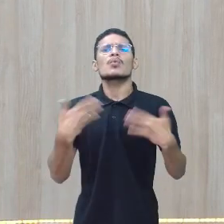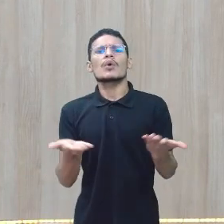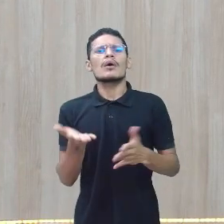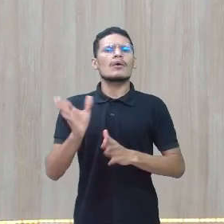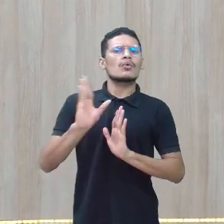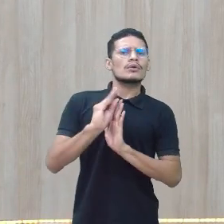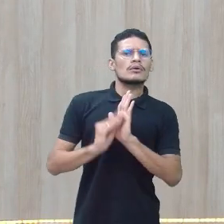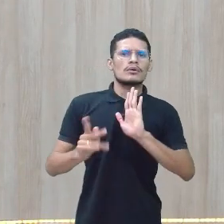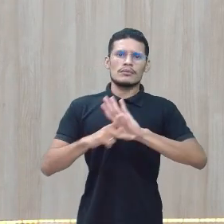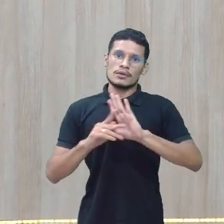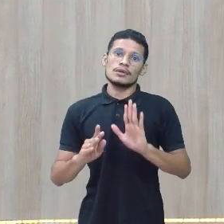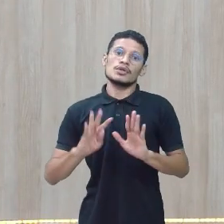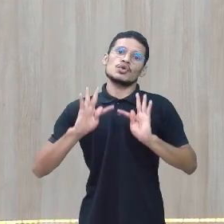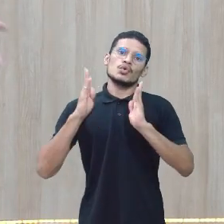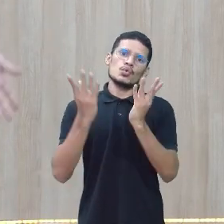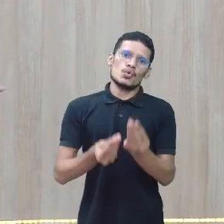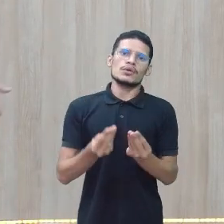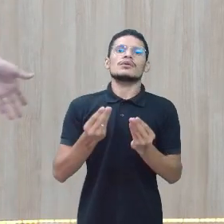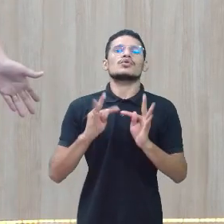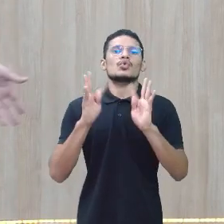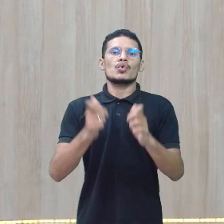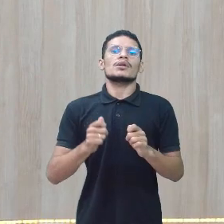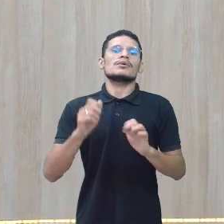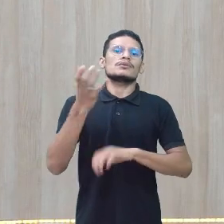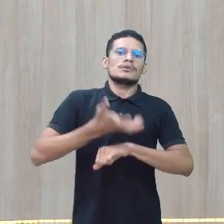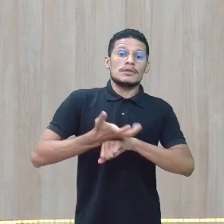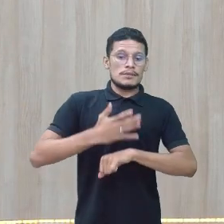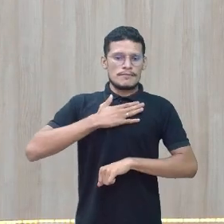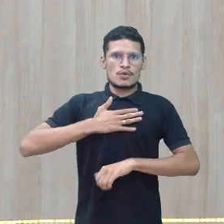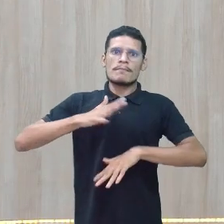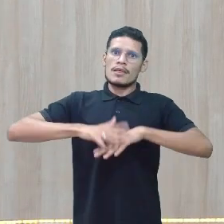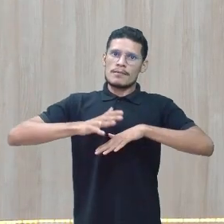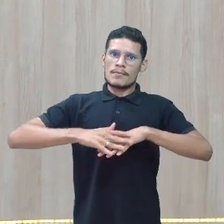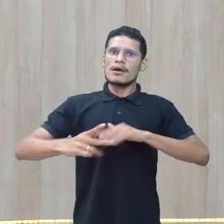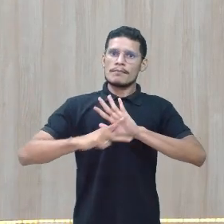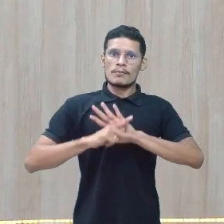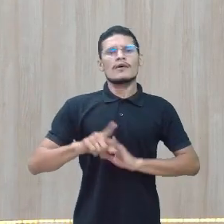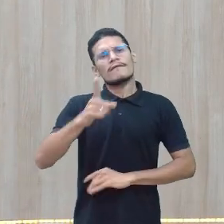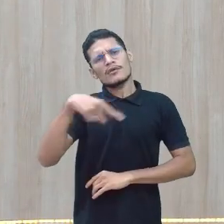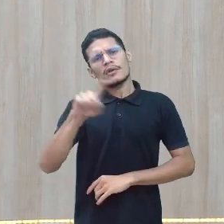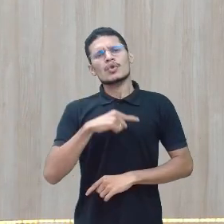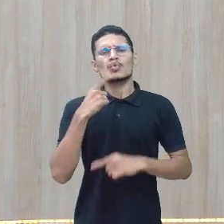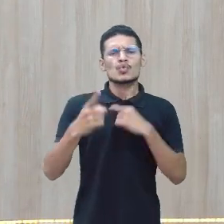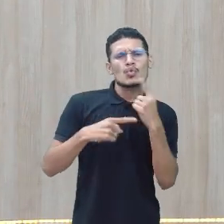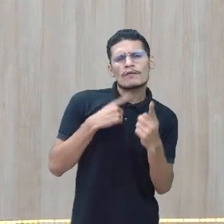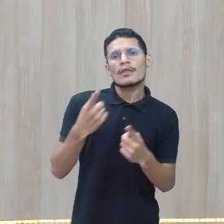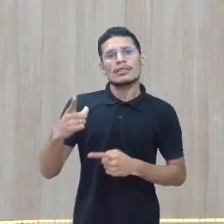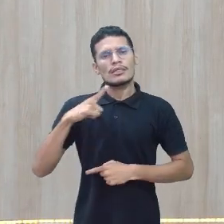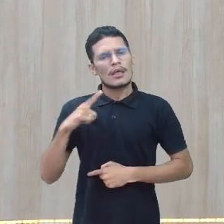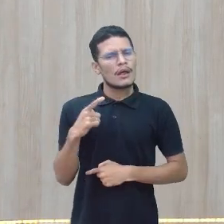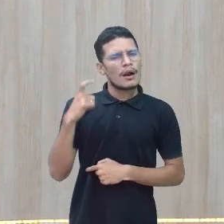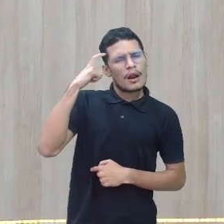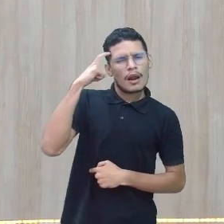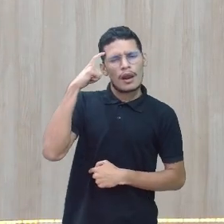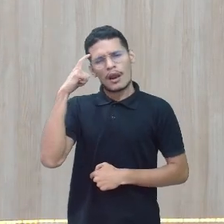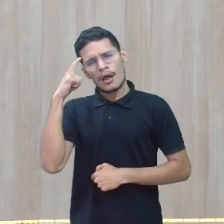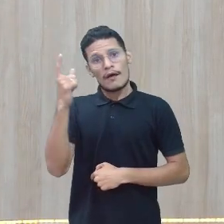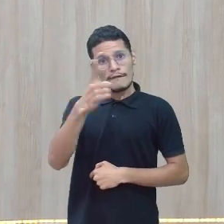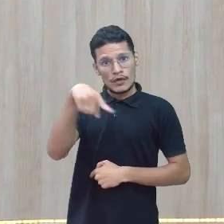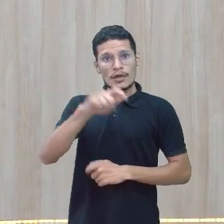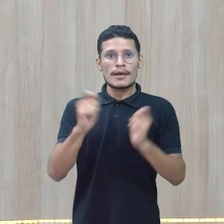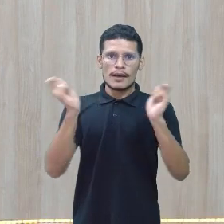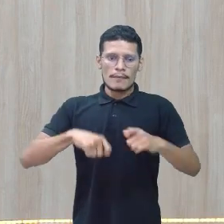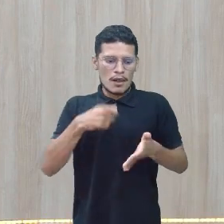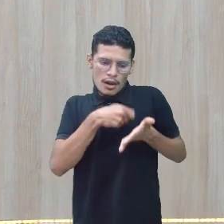todas as disciplinas, no meu caso específico de matemática, que você tem mais dúvida, que você pode anotar a data dessa aula